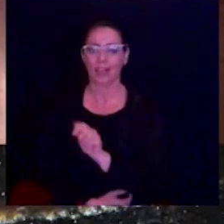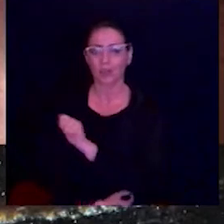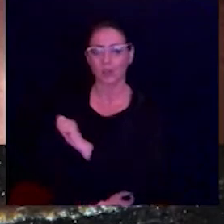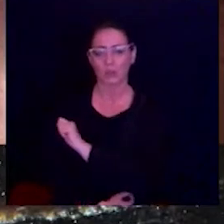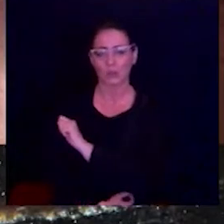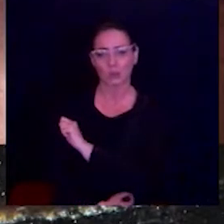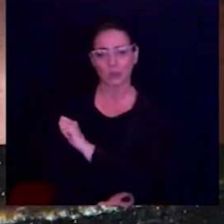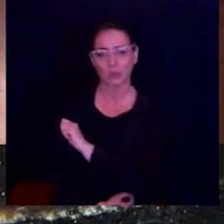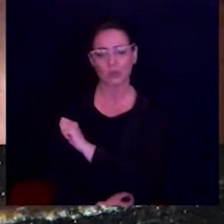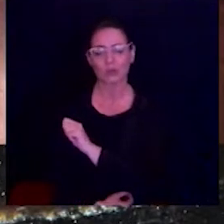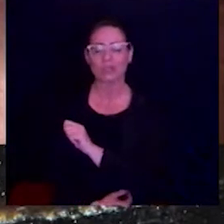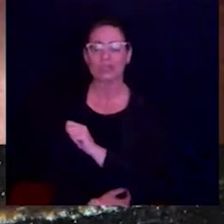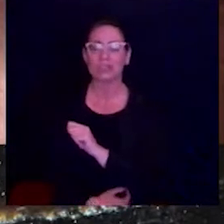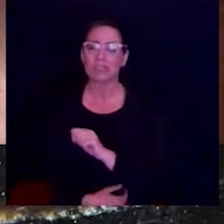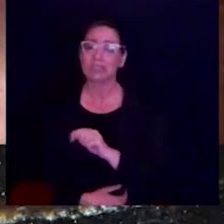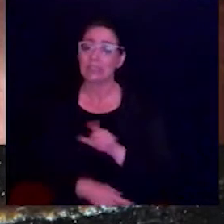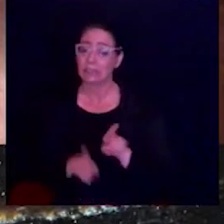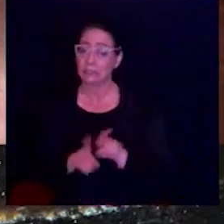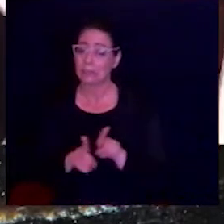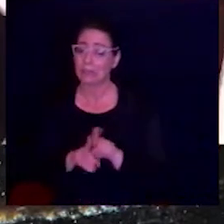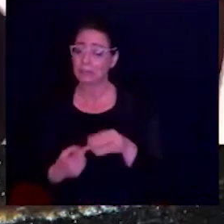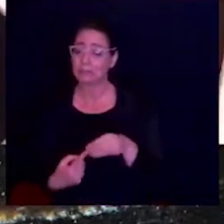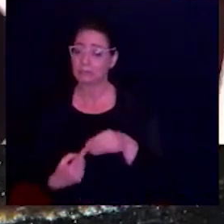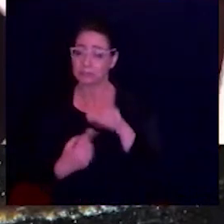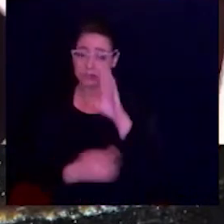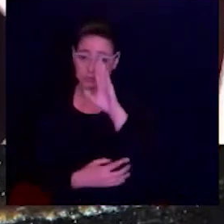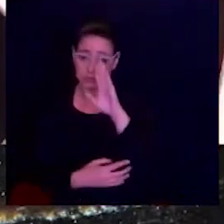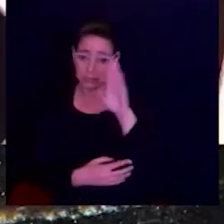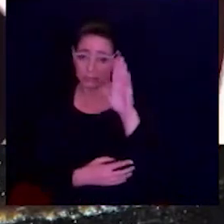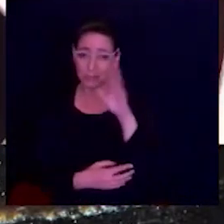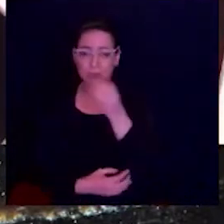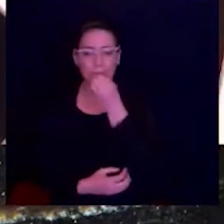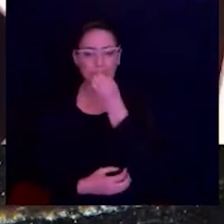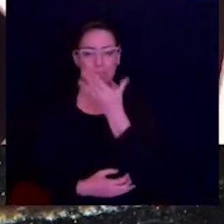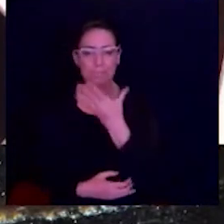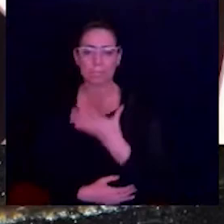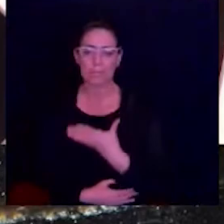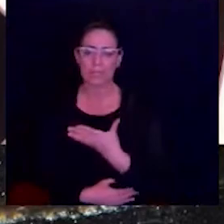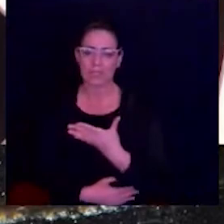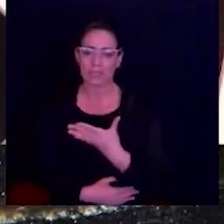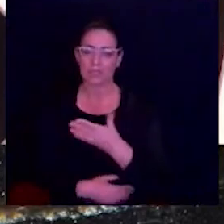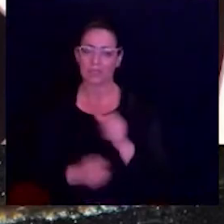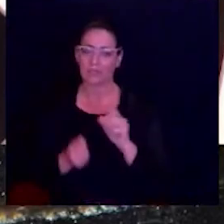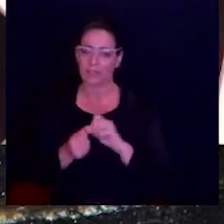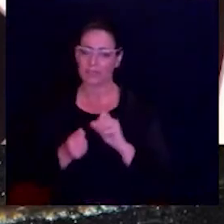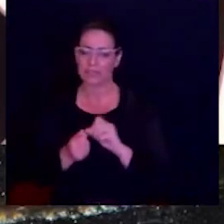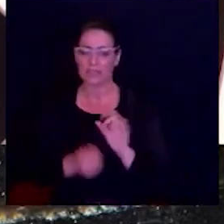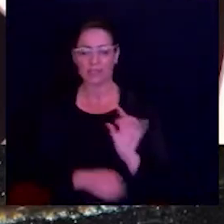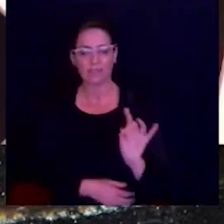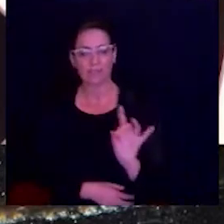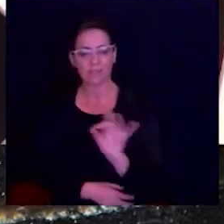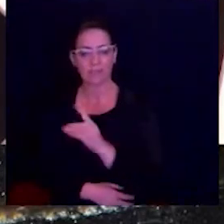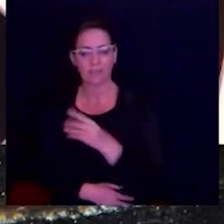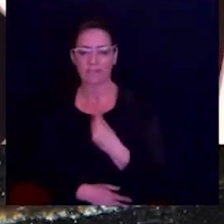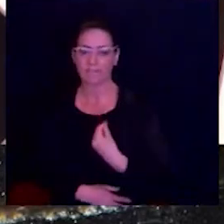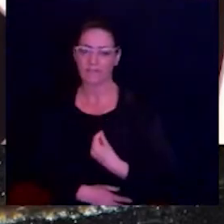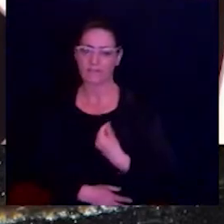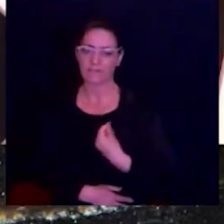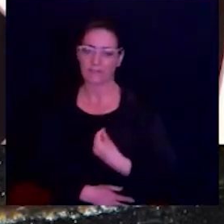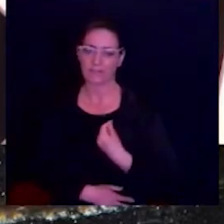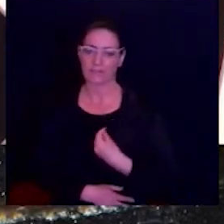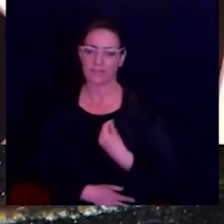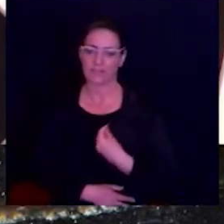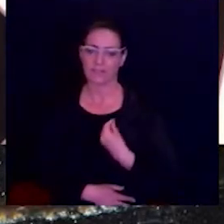dos nossos estudantes e, principalmente, pelo bem feito na vida de cada um dos